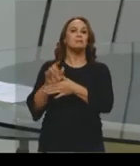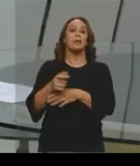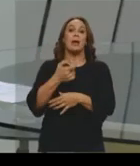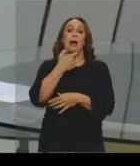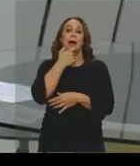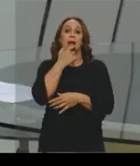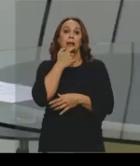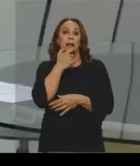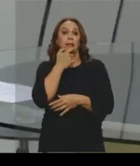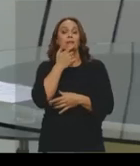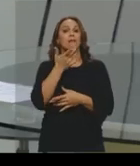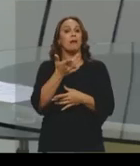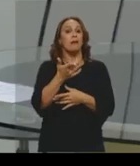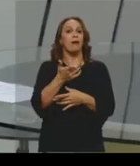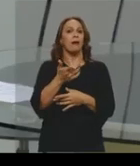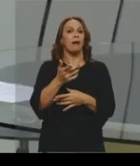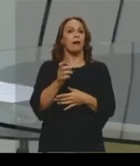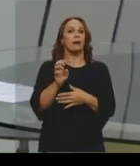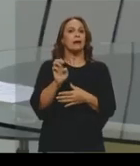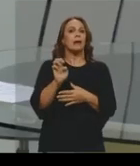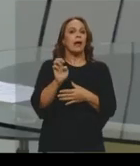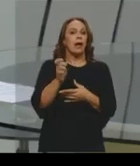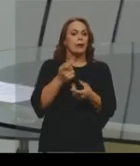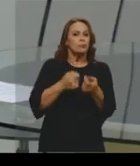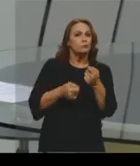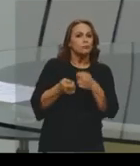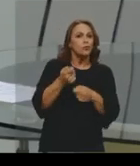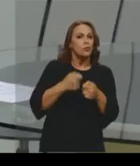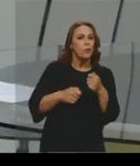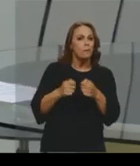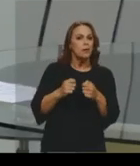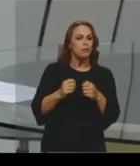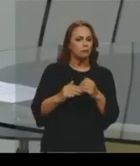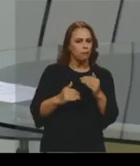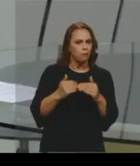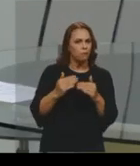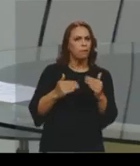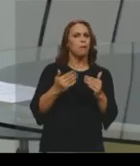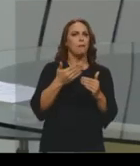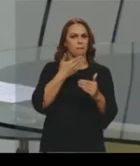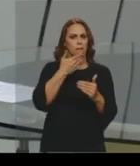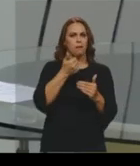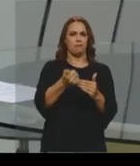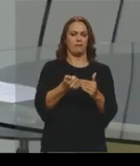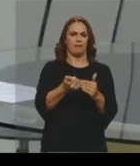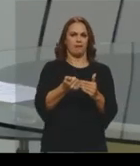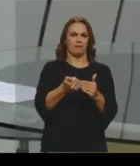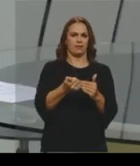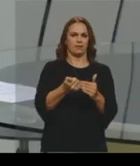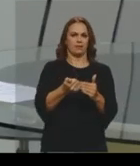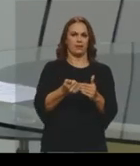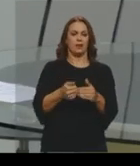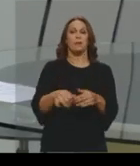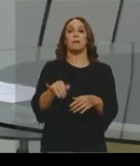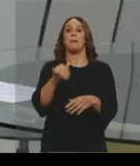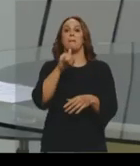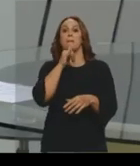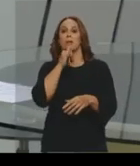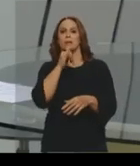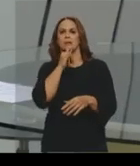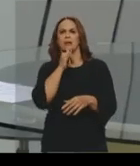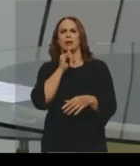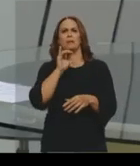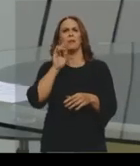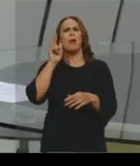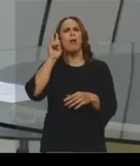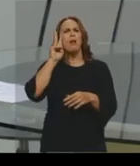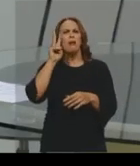exemplo, aqueles PIGs, vocês vão se lembrar quando eu falei de Portugal,